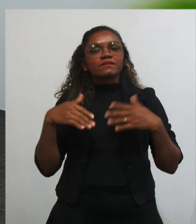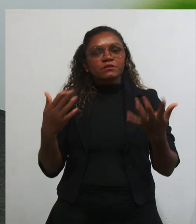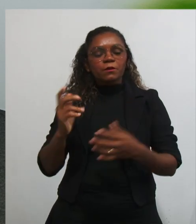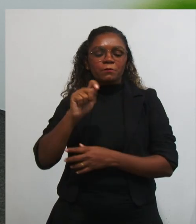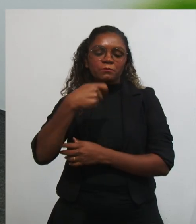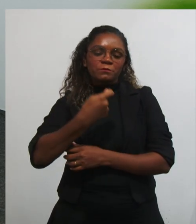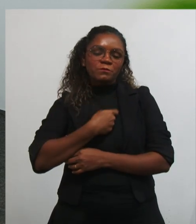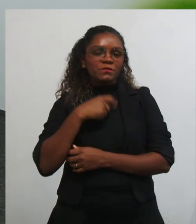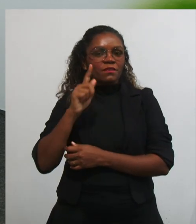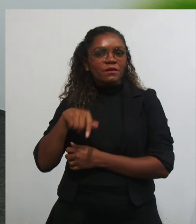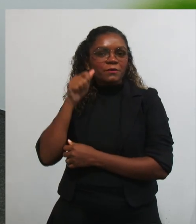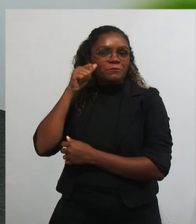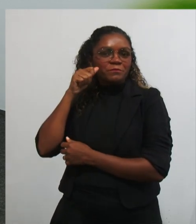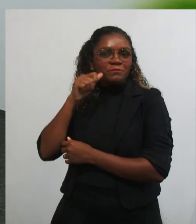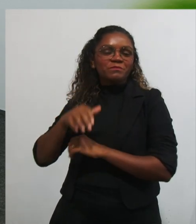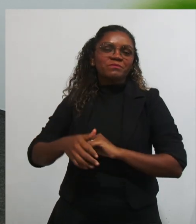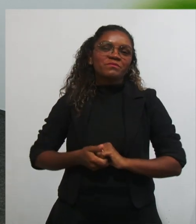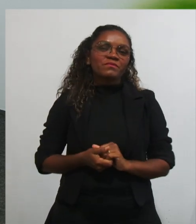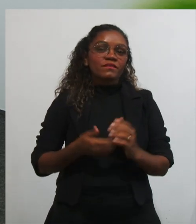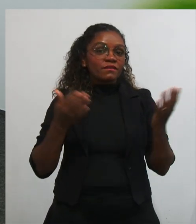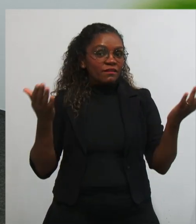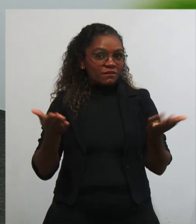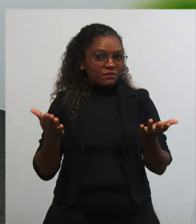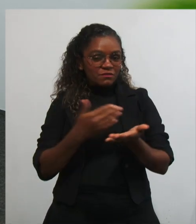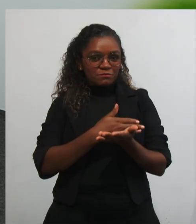aqui. Vamos lá então para a nossa aula 1?